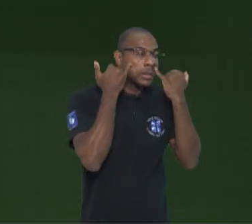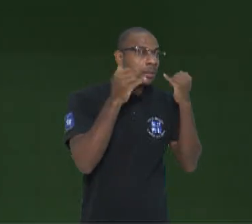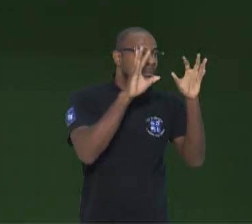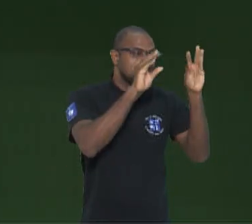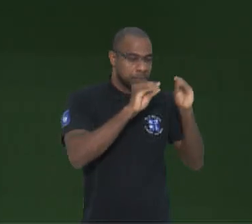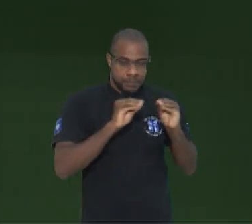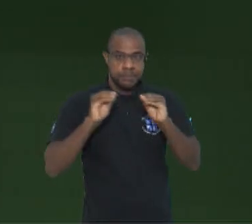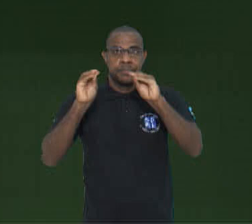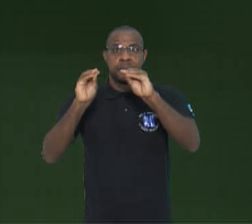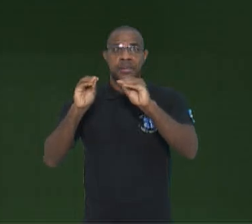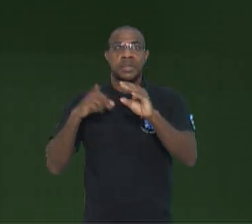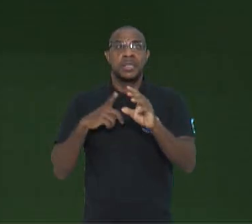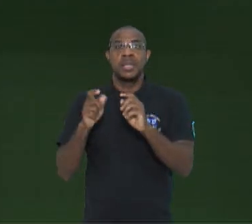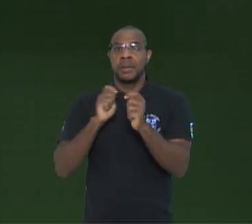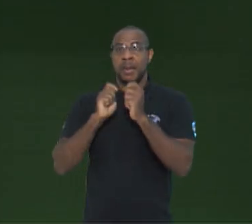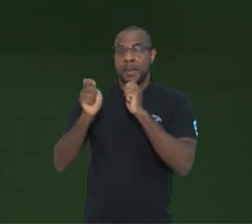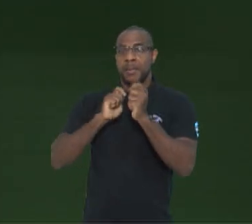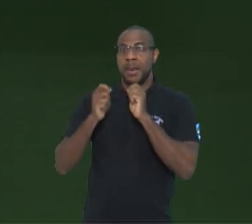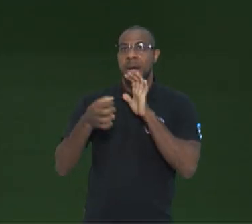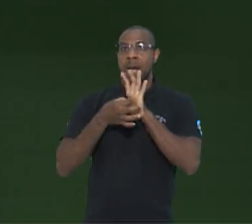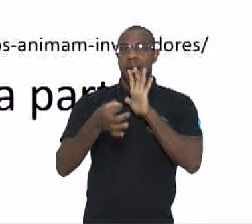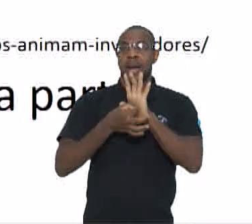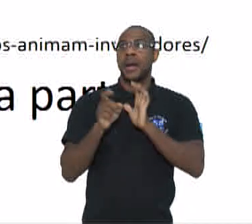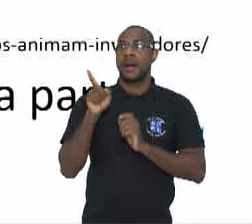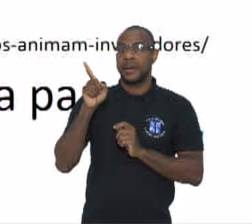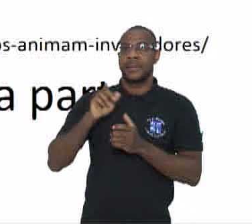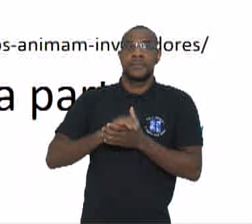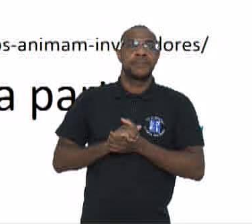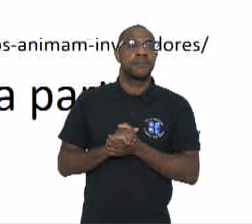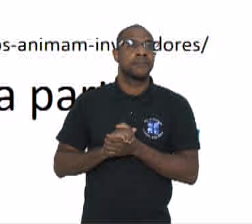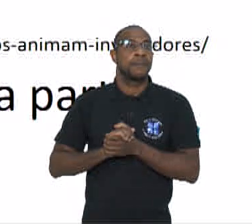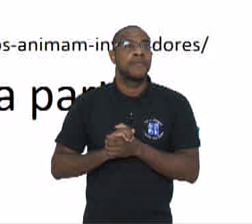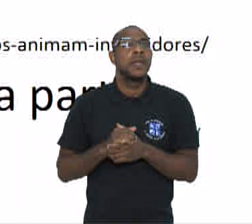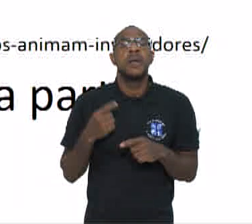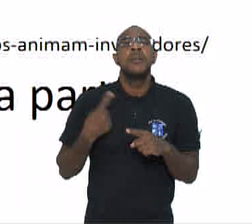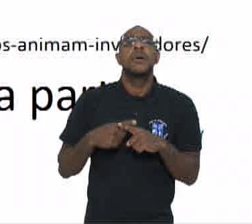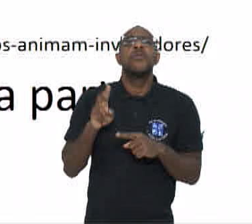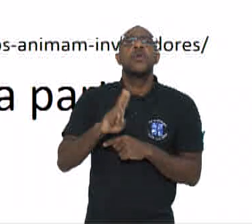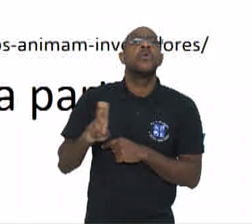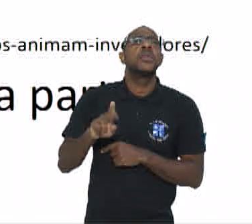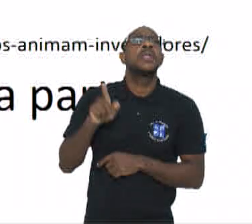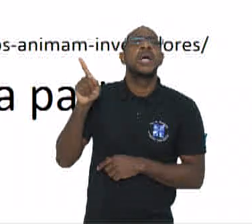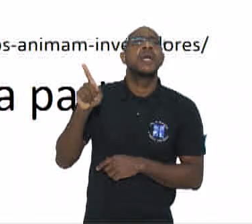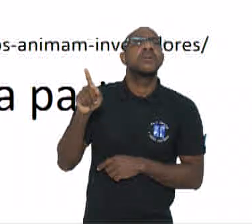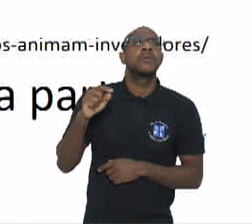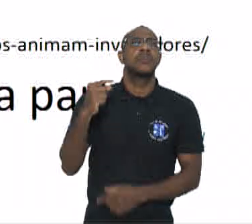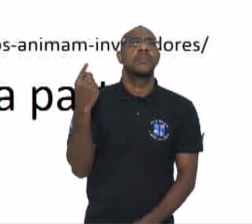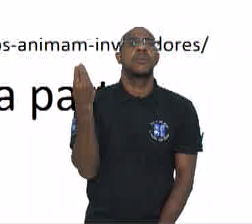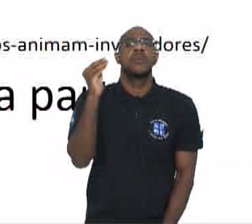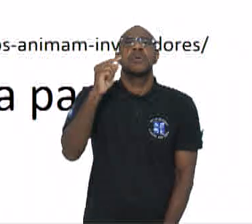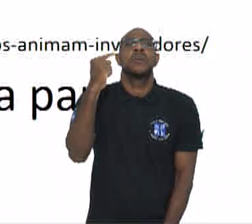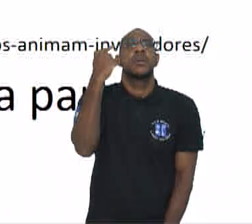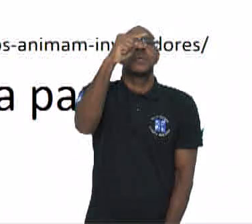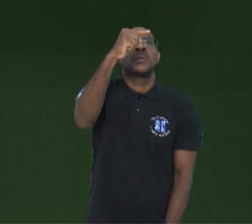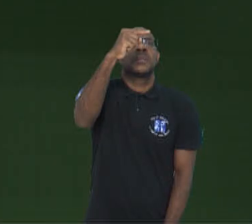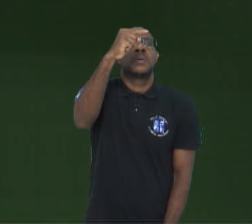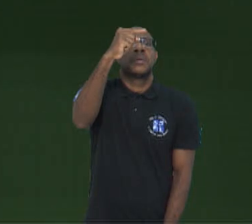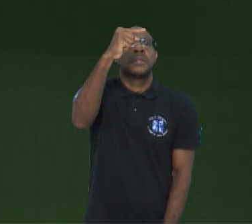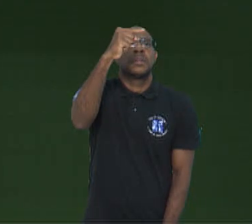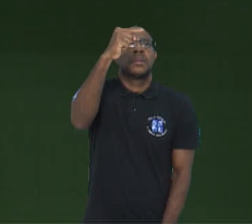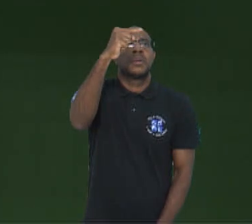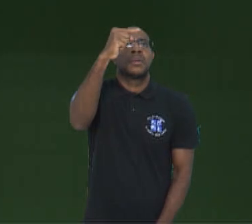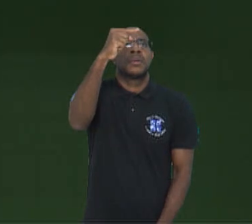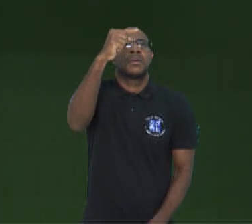um argumento. Isso é muito importante. Por que foi usado um travessão e as aspas na parte